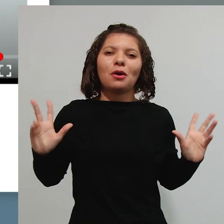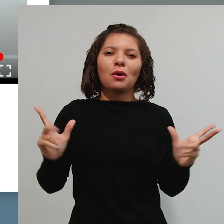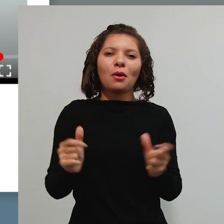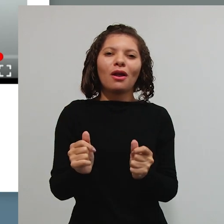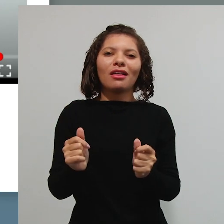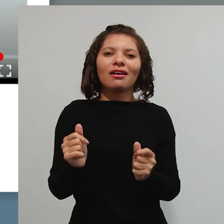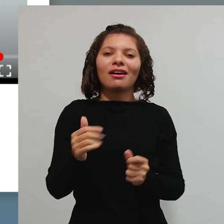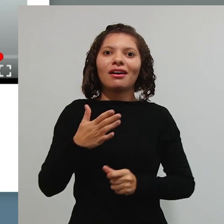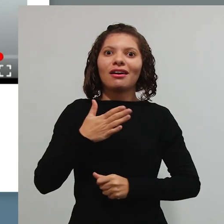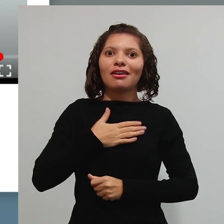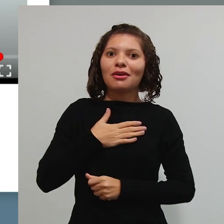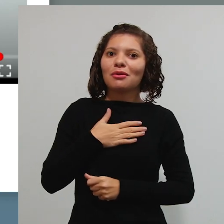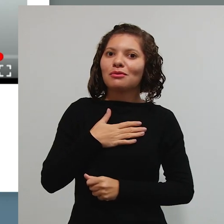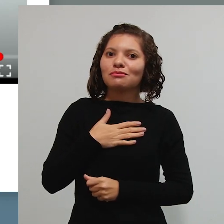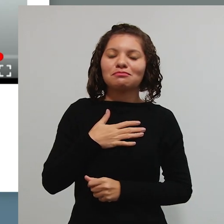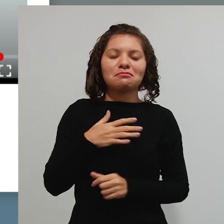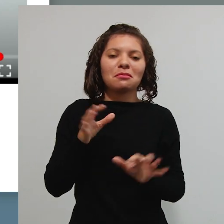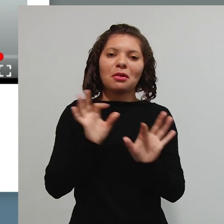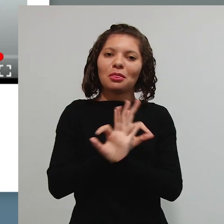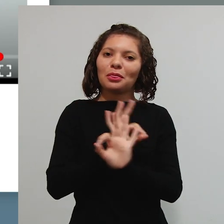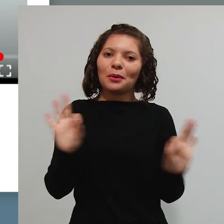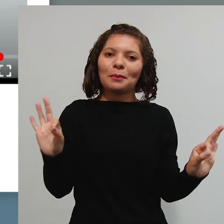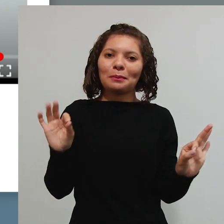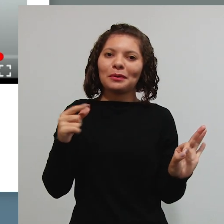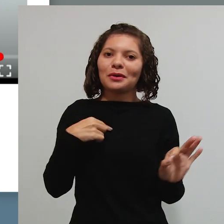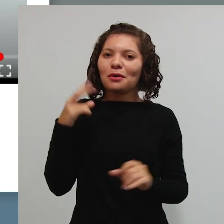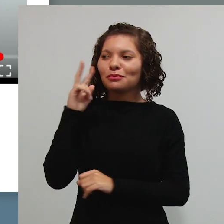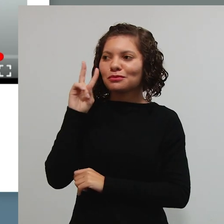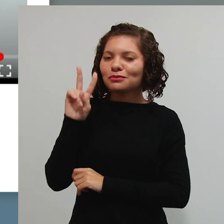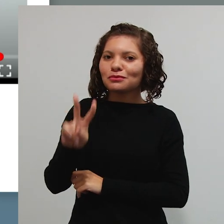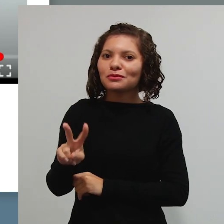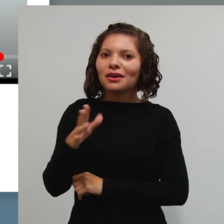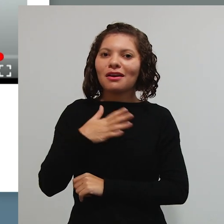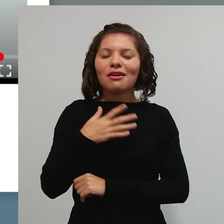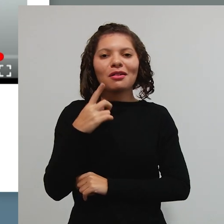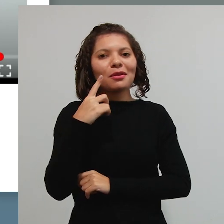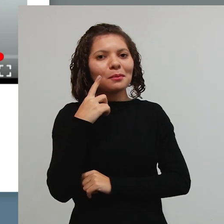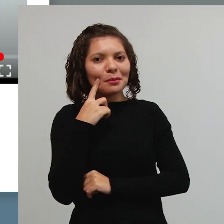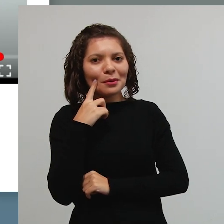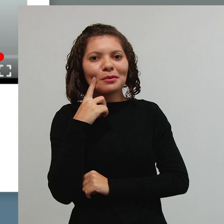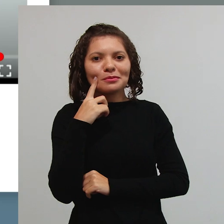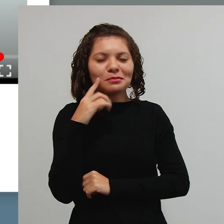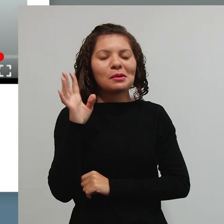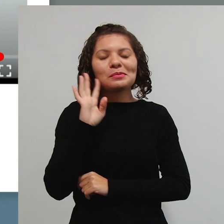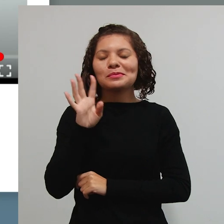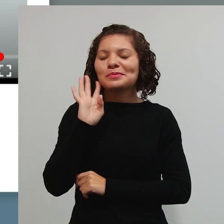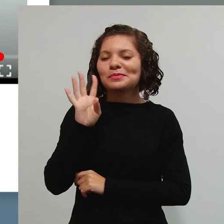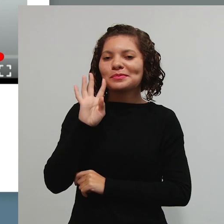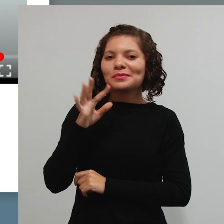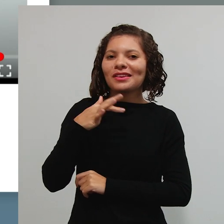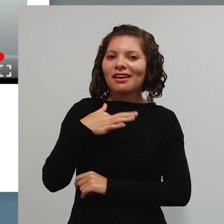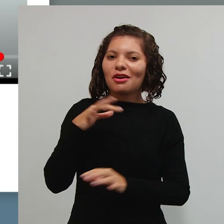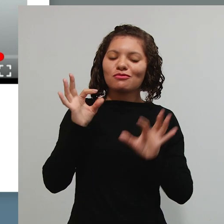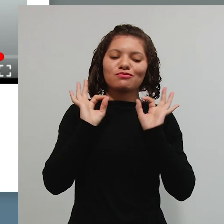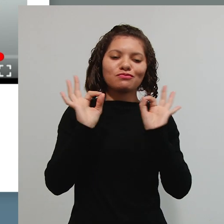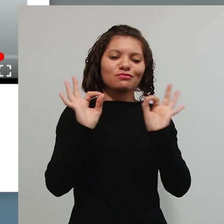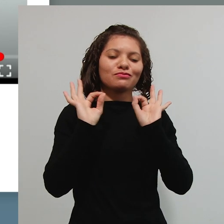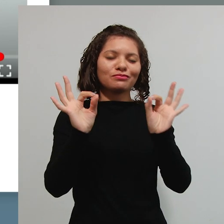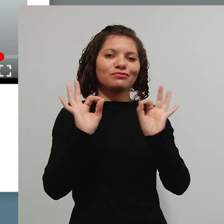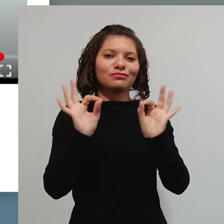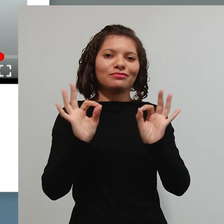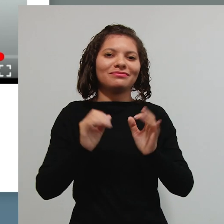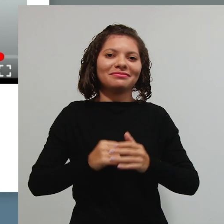quem? Comigo mesma, gente. Ai, que tudo. Eu tô vendo eu mesma. Isso é fabuloso. É porque eu sou chique, né,